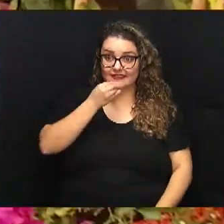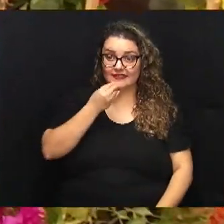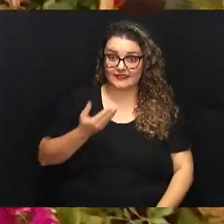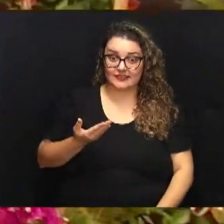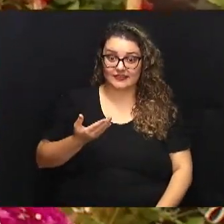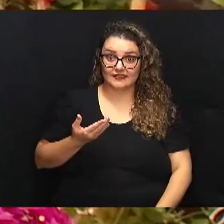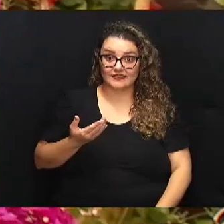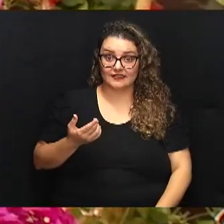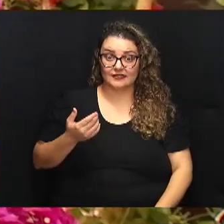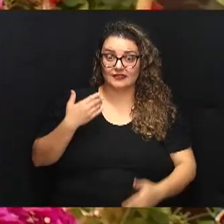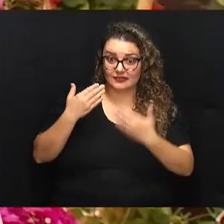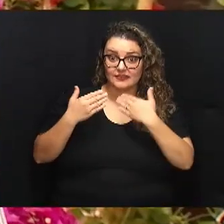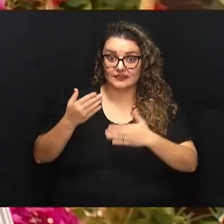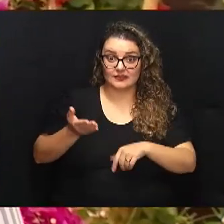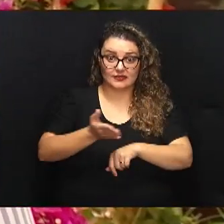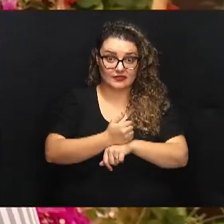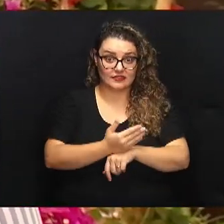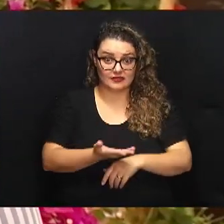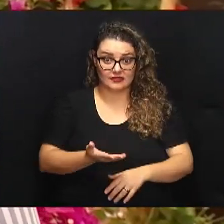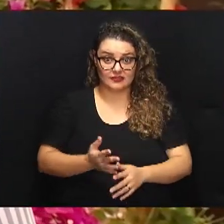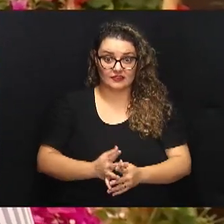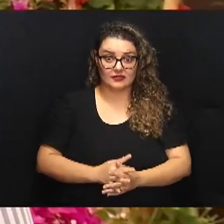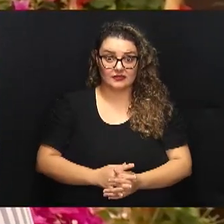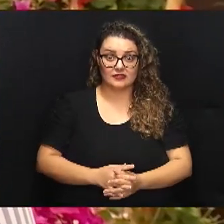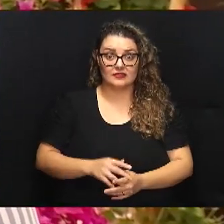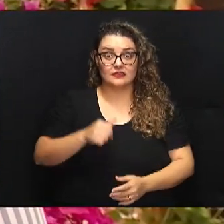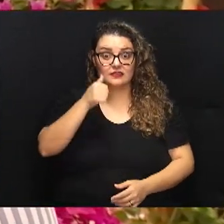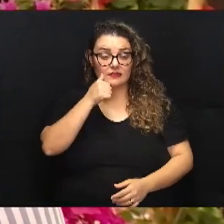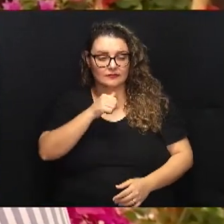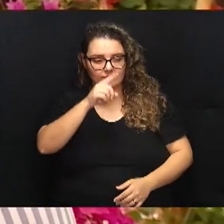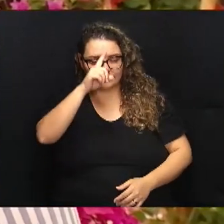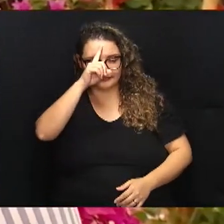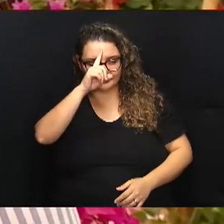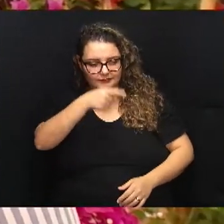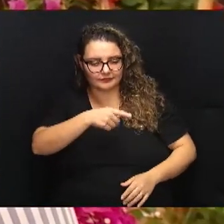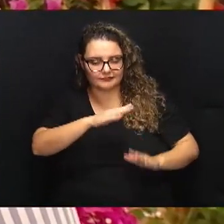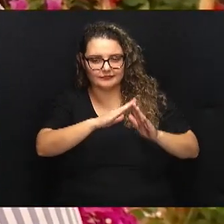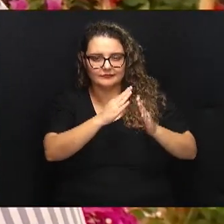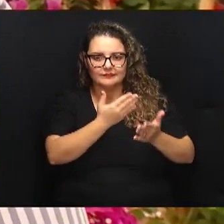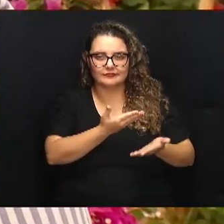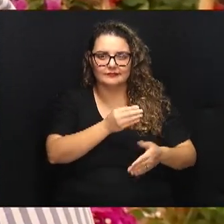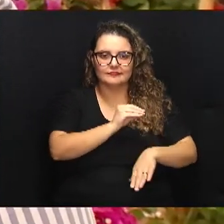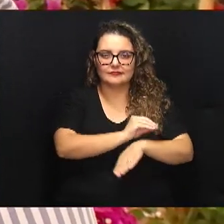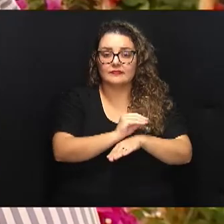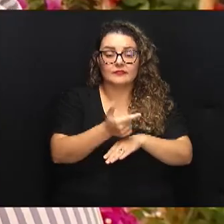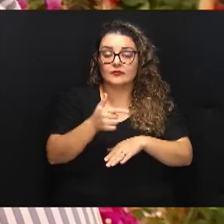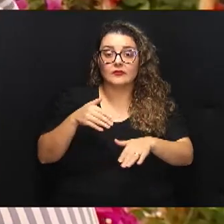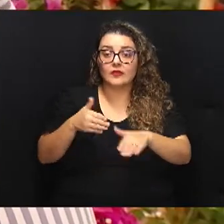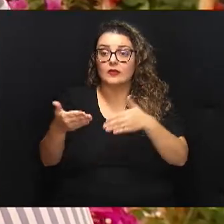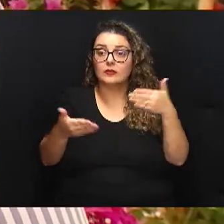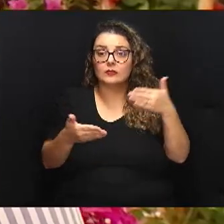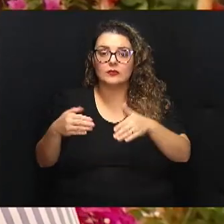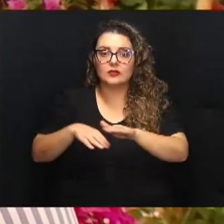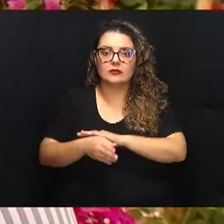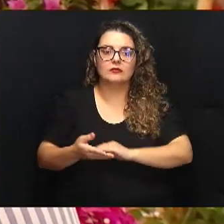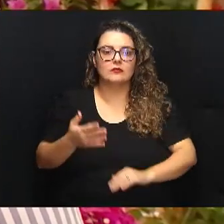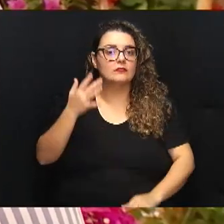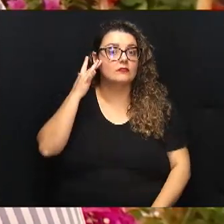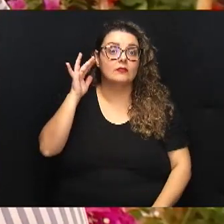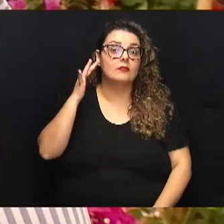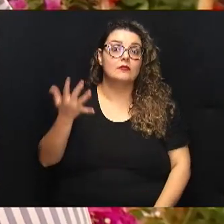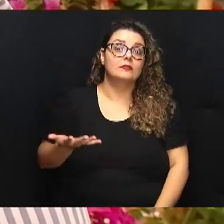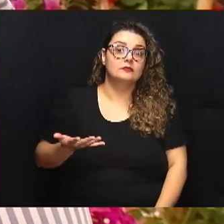como eu estava conversando com você antes, das donas de casa, as pessoas que não têm o hábito de frequentar aqui o Ceasa, às vezes nem